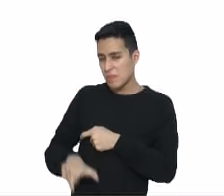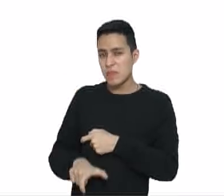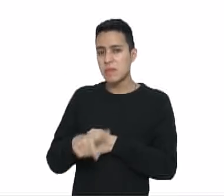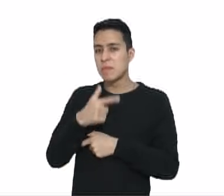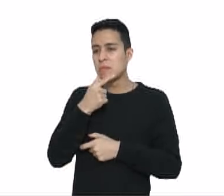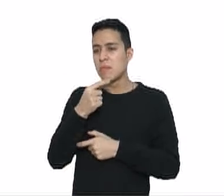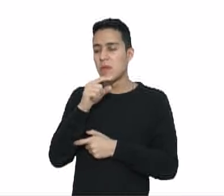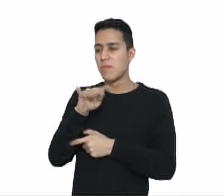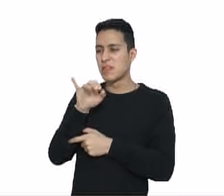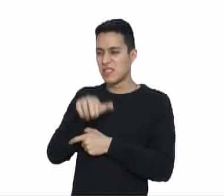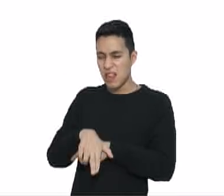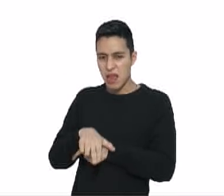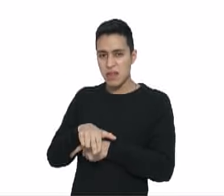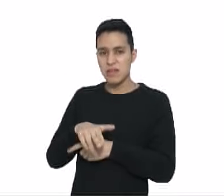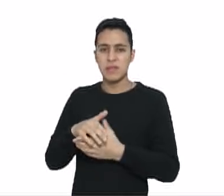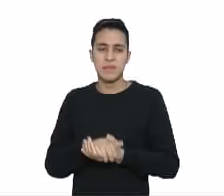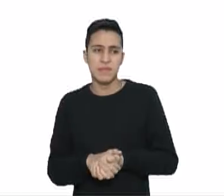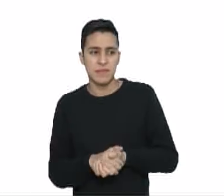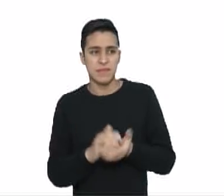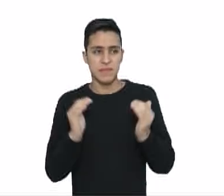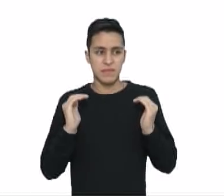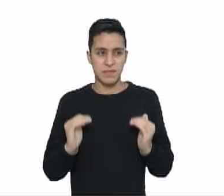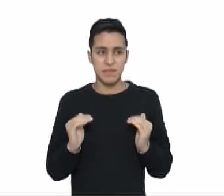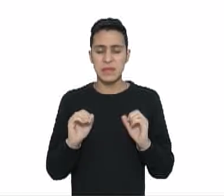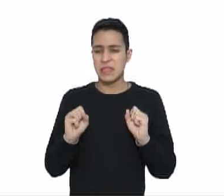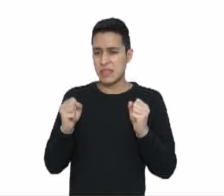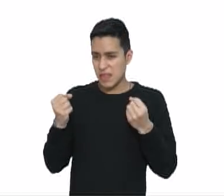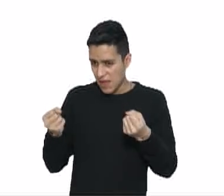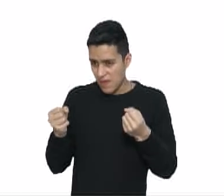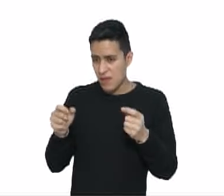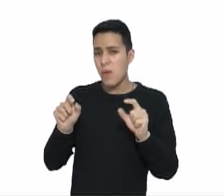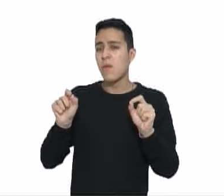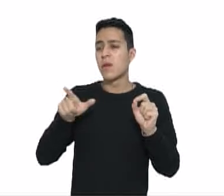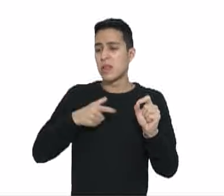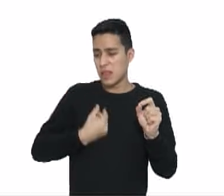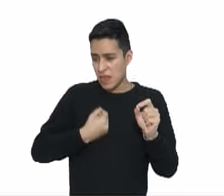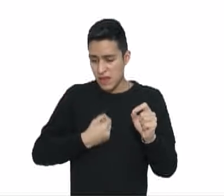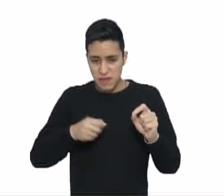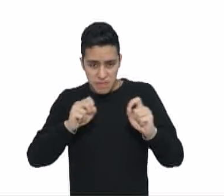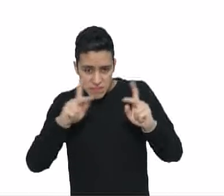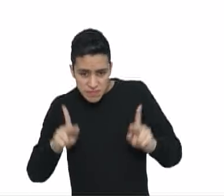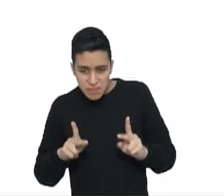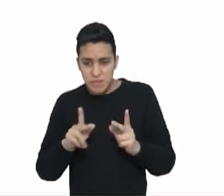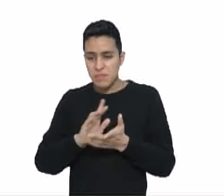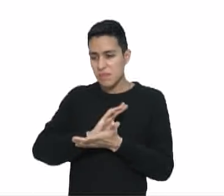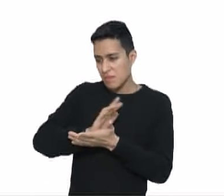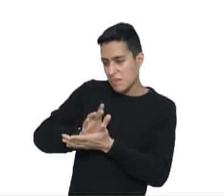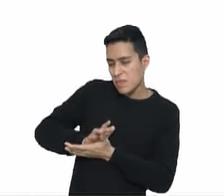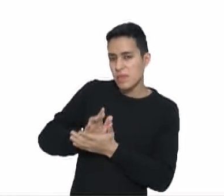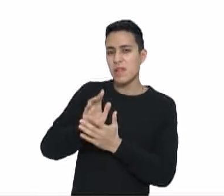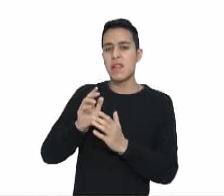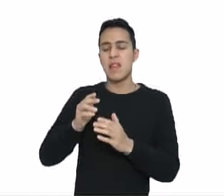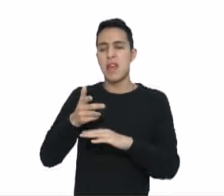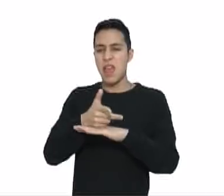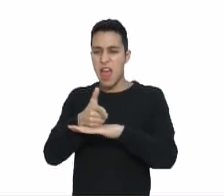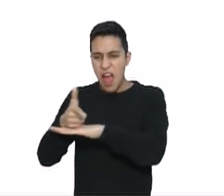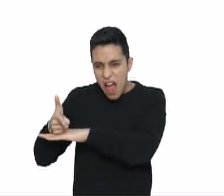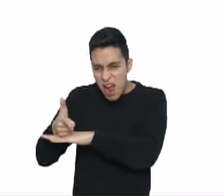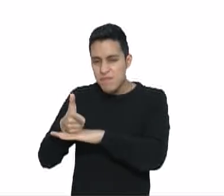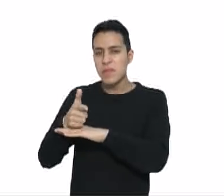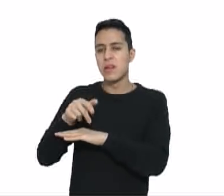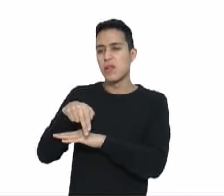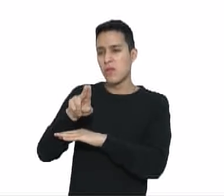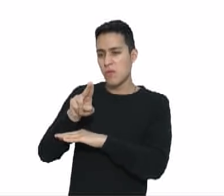do ditador. Ao defender a coexistência pacífica, Khrushchev eliminou as armas nucleares da União Soviética.